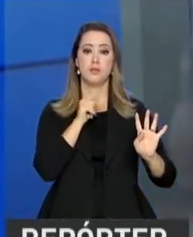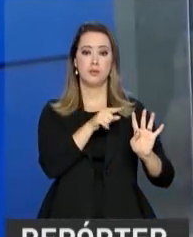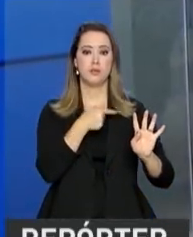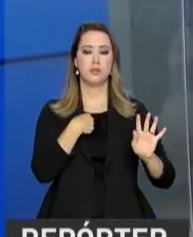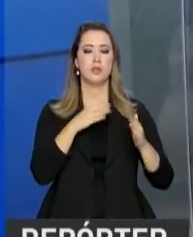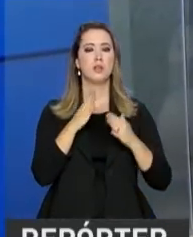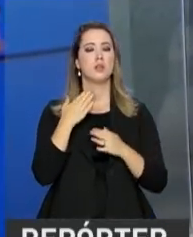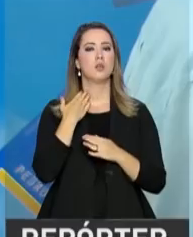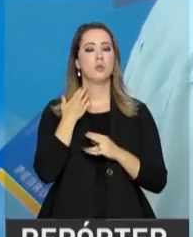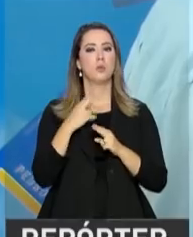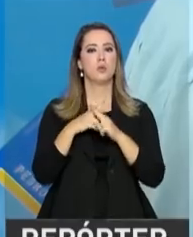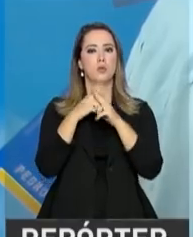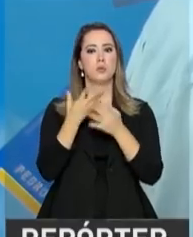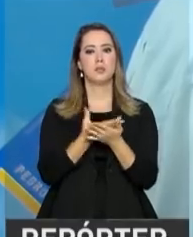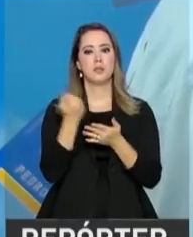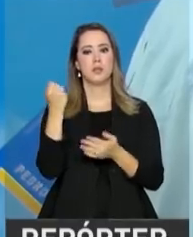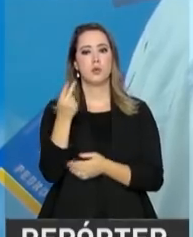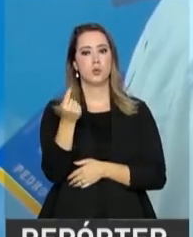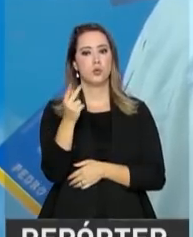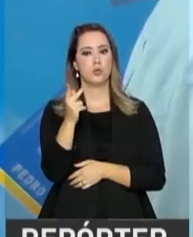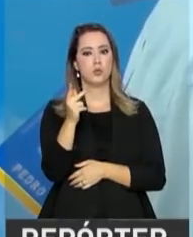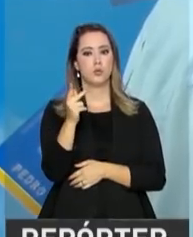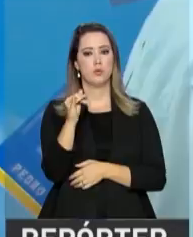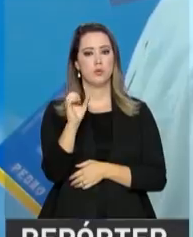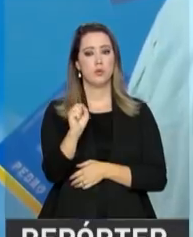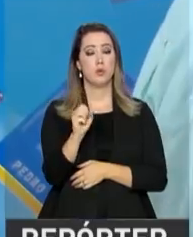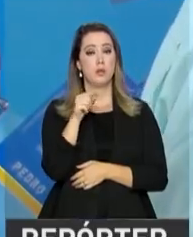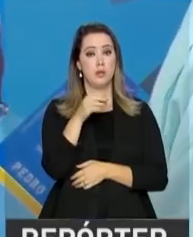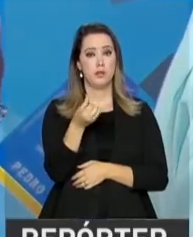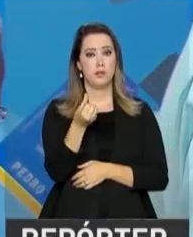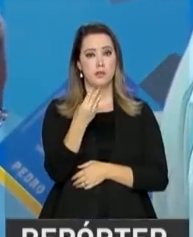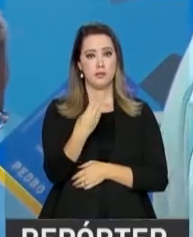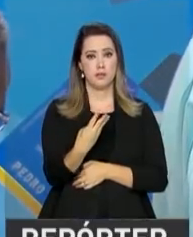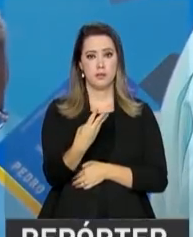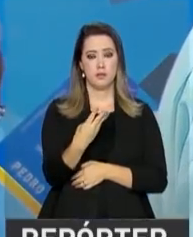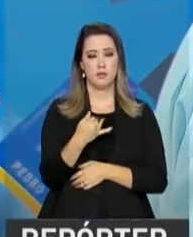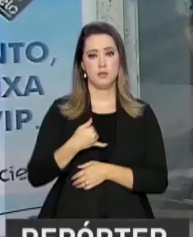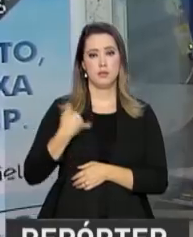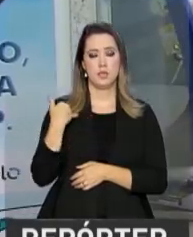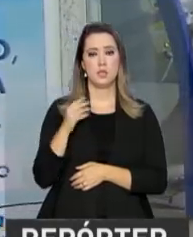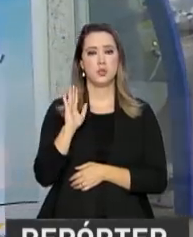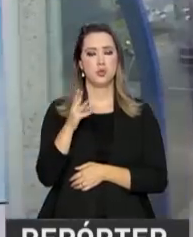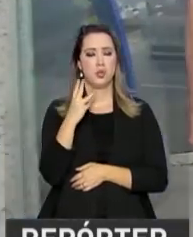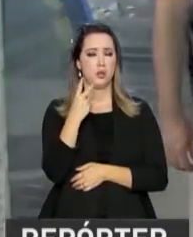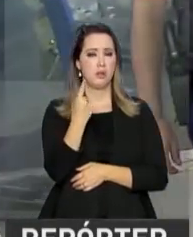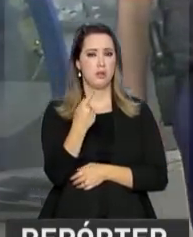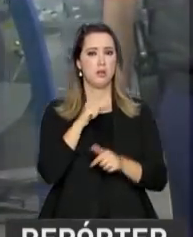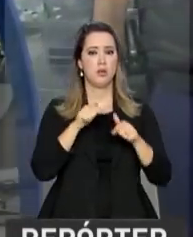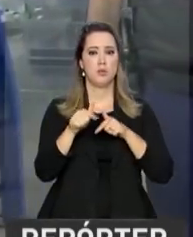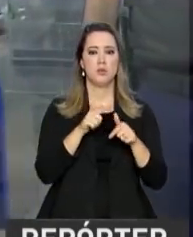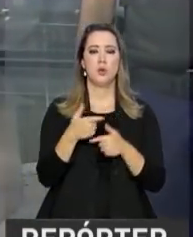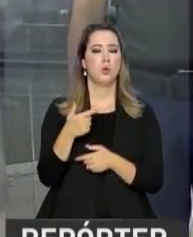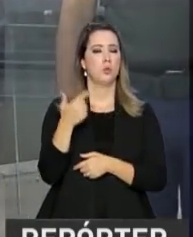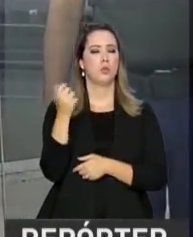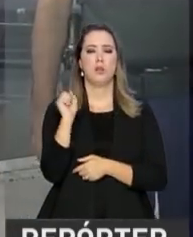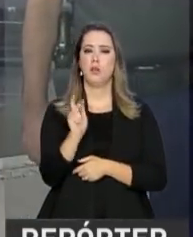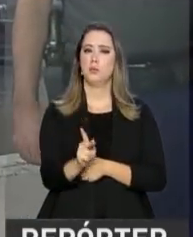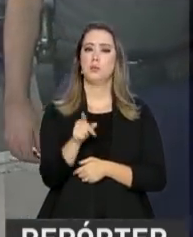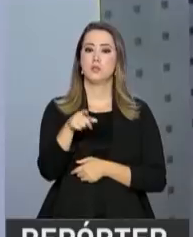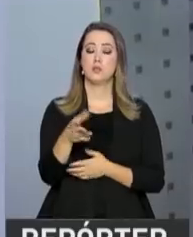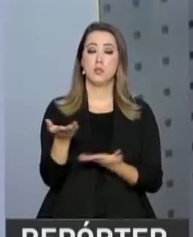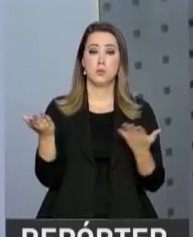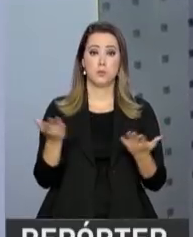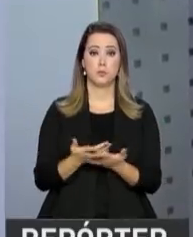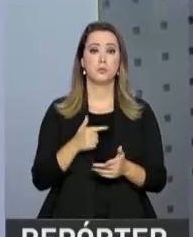caixa de brasília para sacar o pis aos 63 anos e 31 de trabalho ele ainda não se aposentou e foi